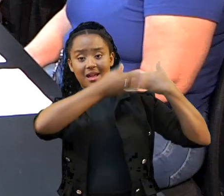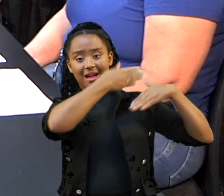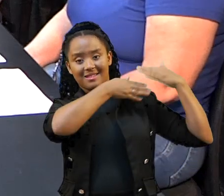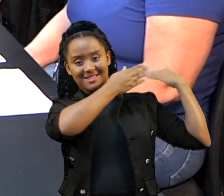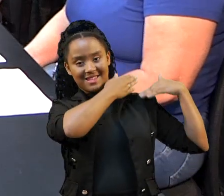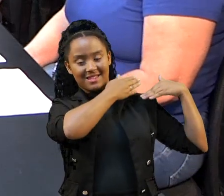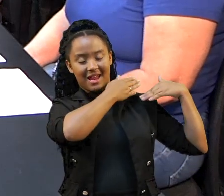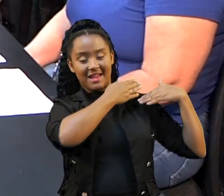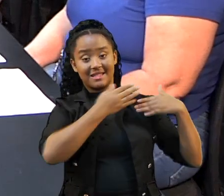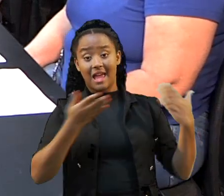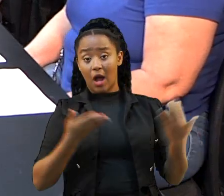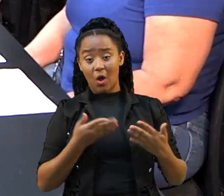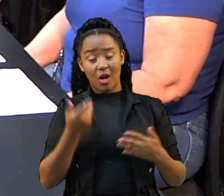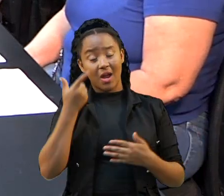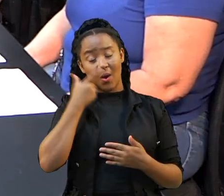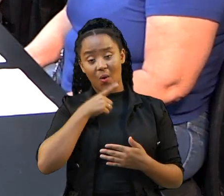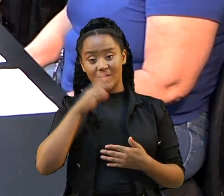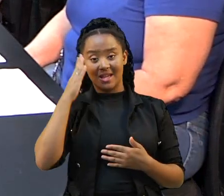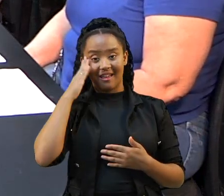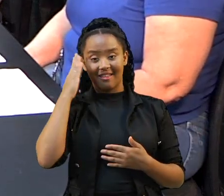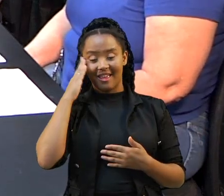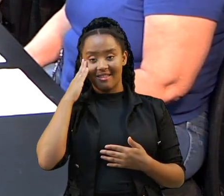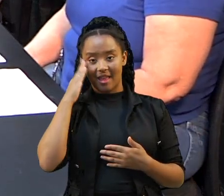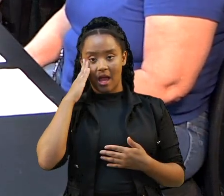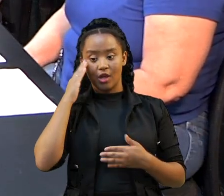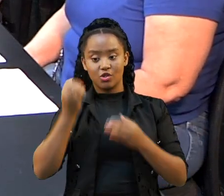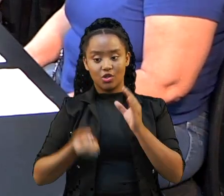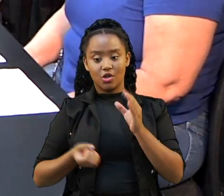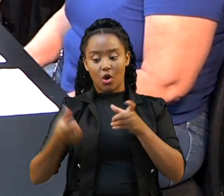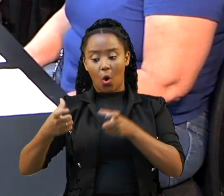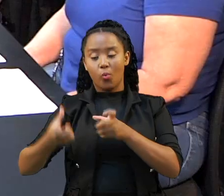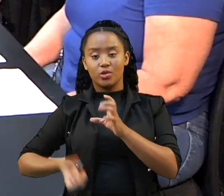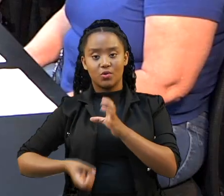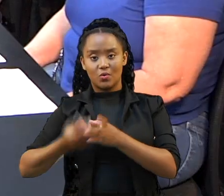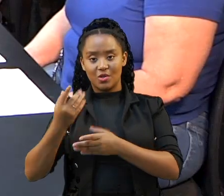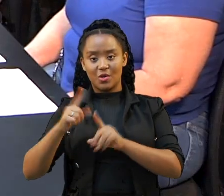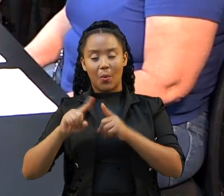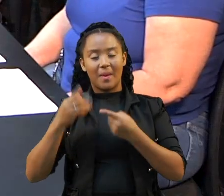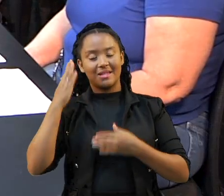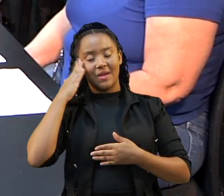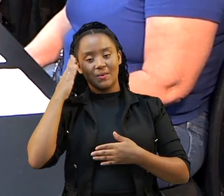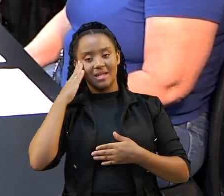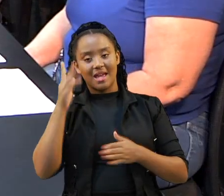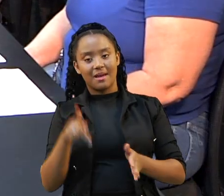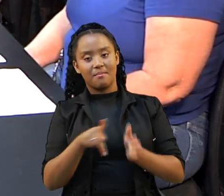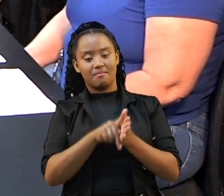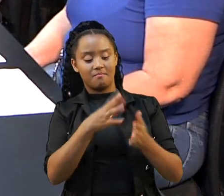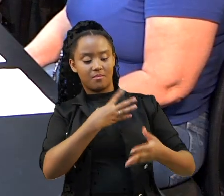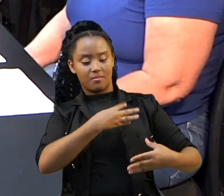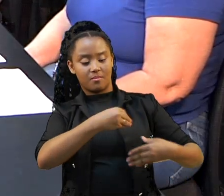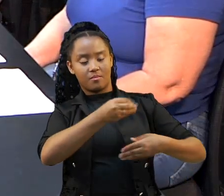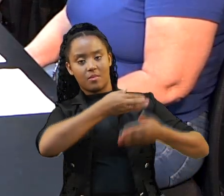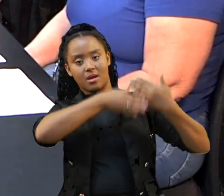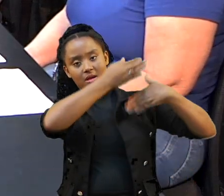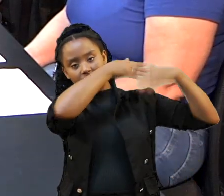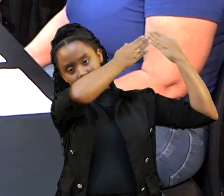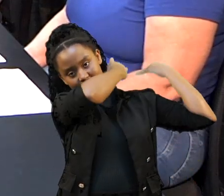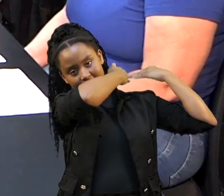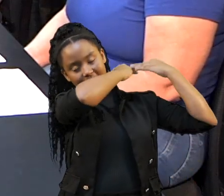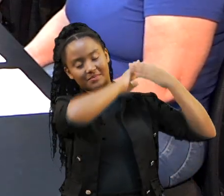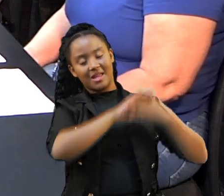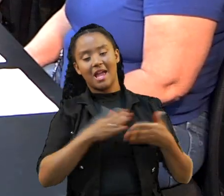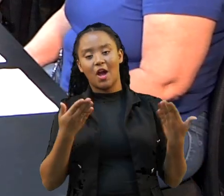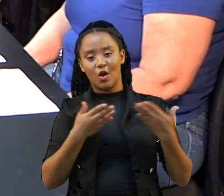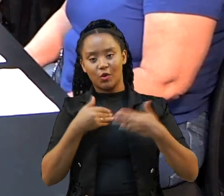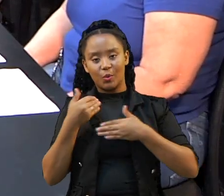ainda de onde veio a origem de fato, de qual etnia. E aí eu estou nesse processo agora de fazer essa busca, essa